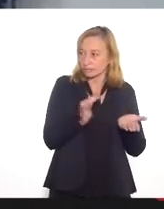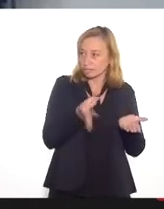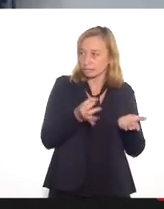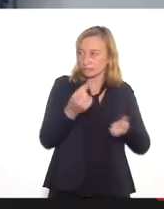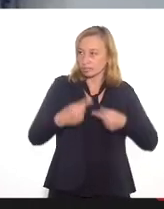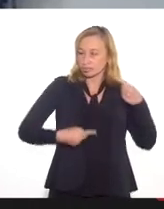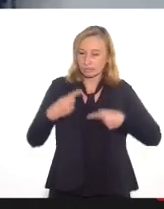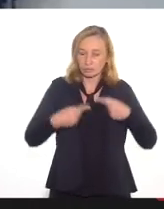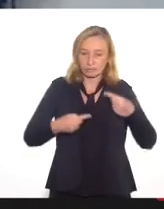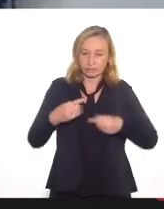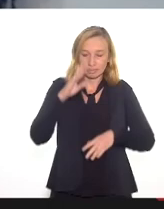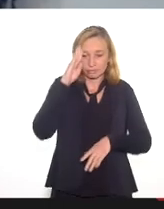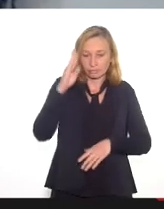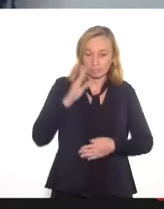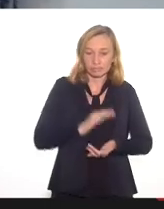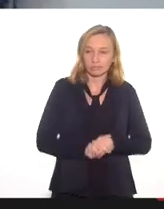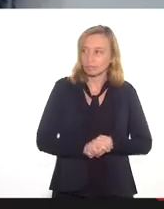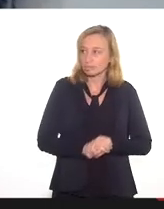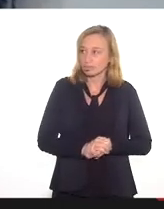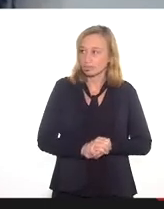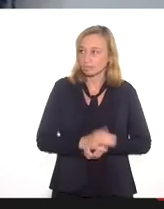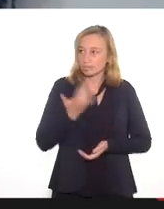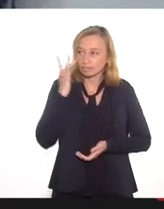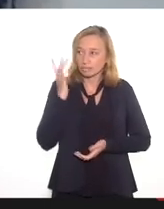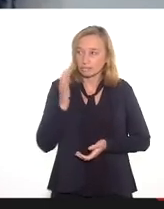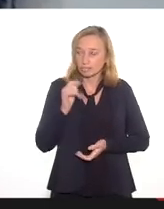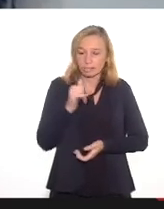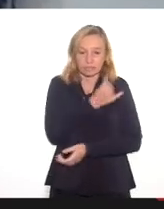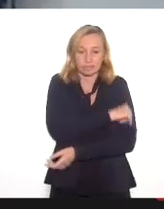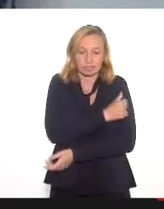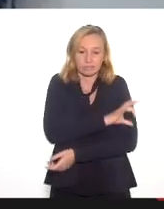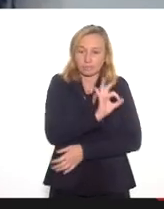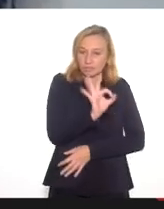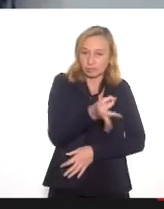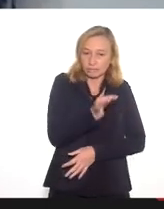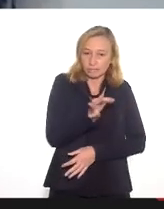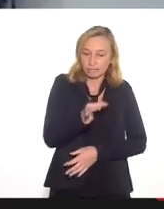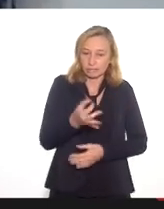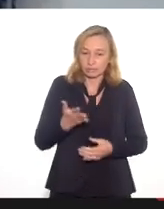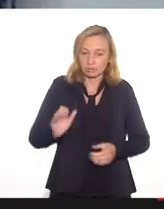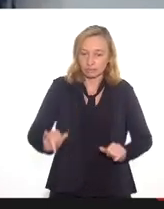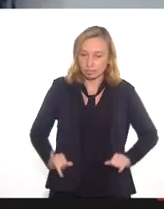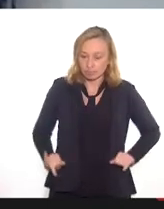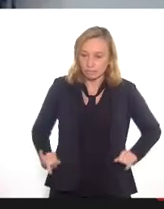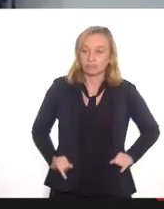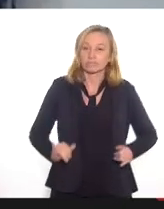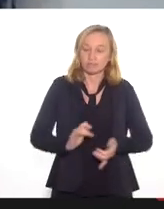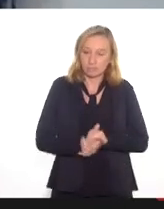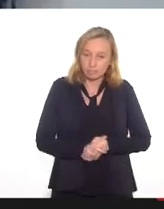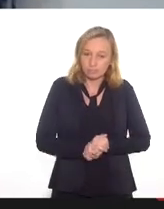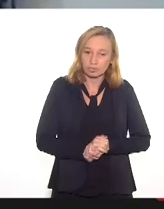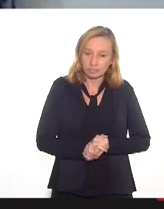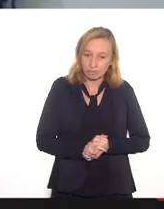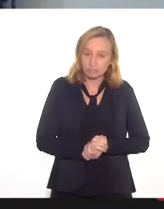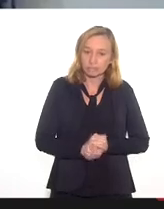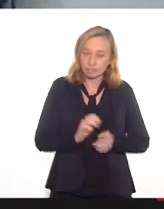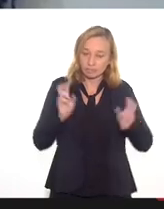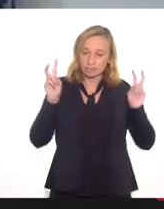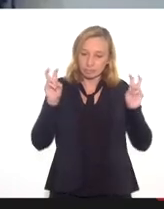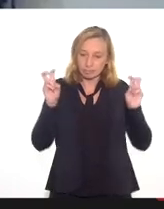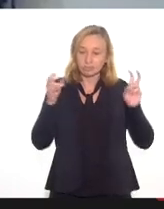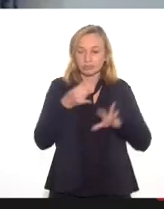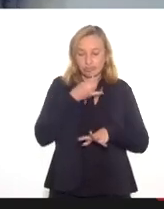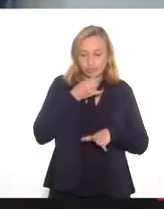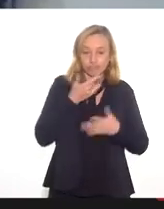políticas tão fundamentais e acho que o Rio de Janeiro certamente sofrerá com isso em situações como